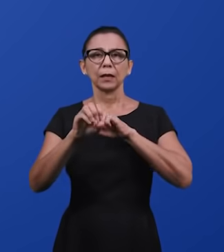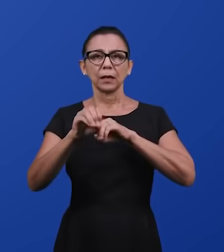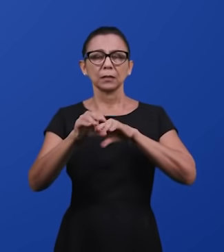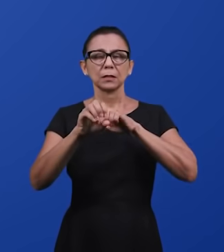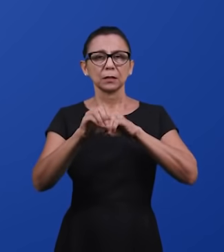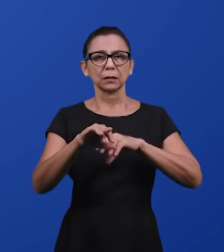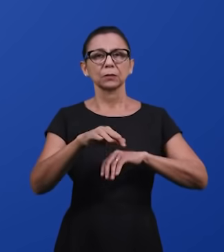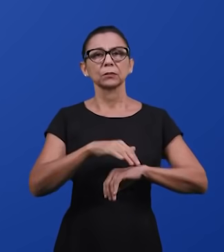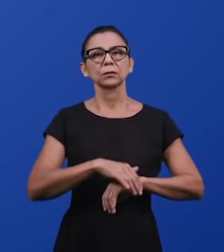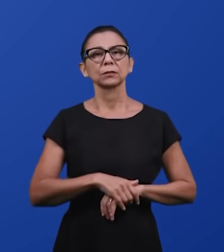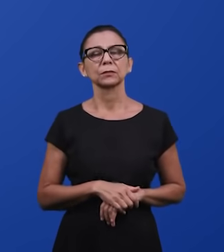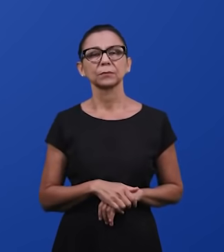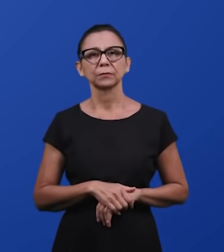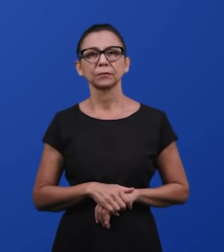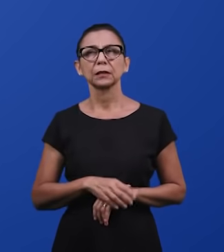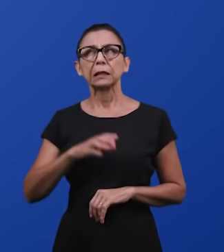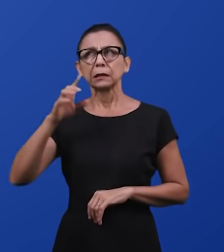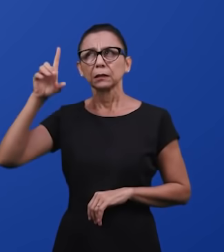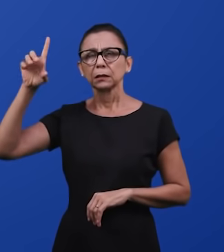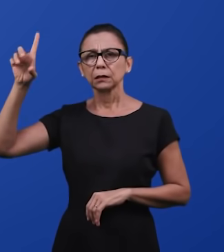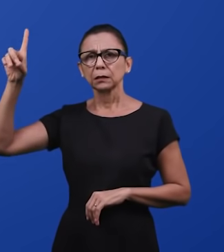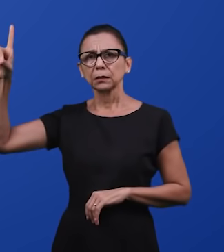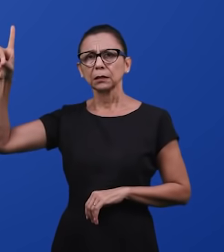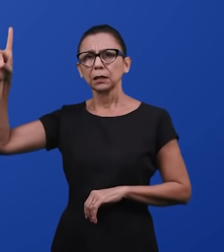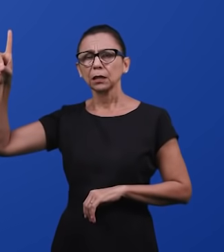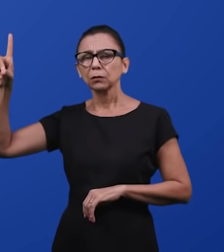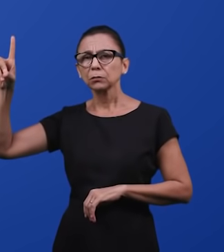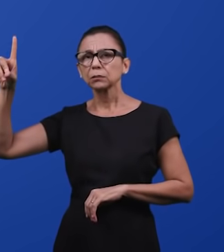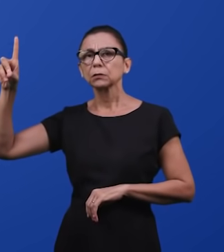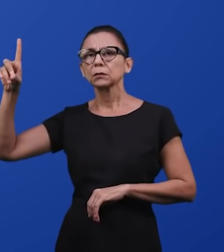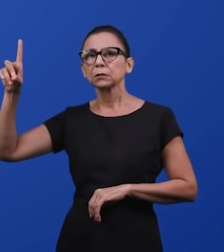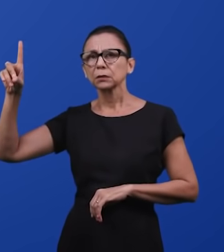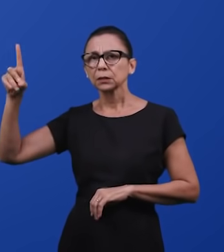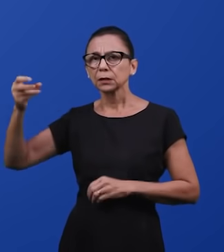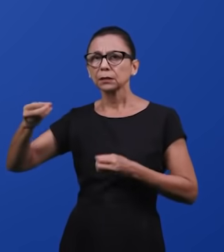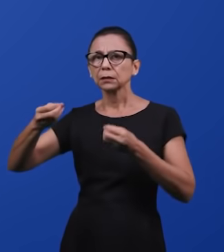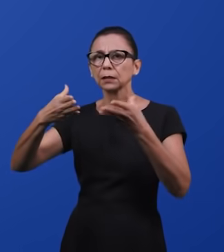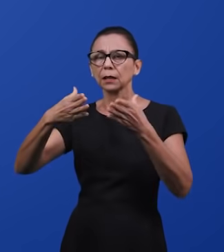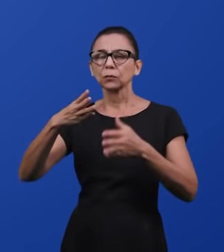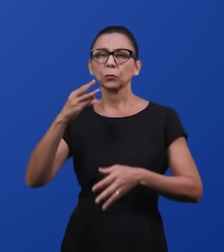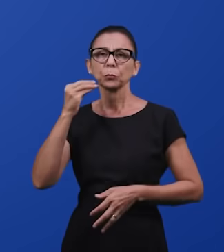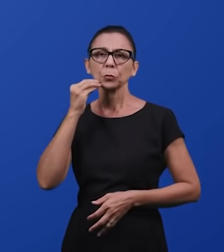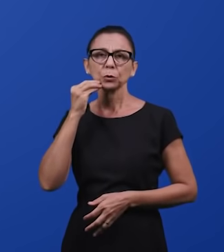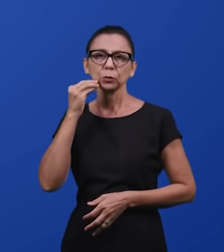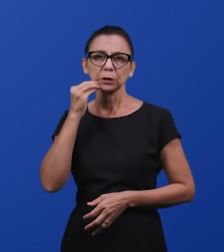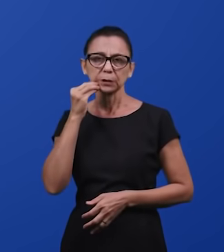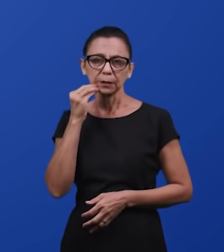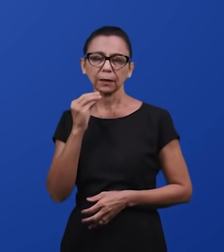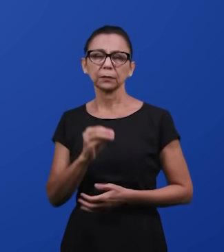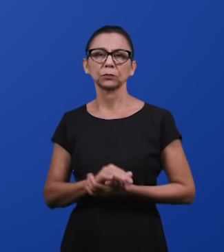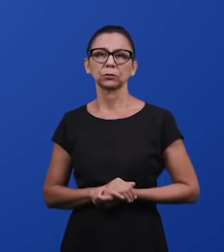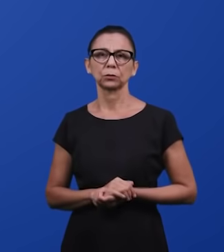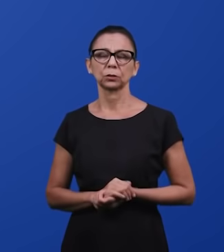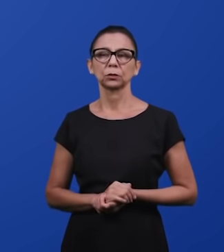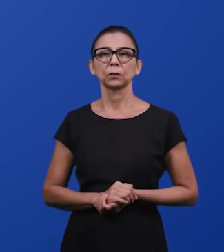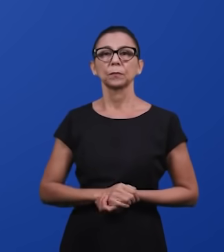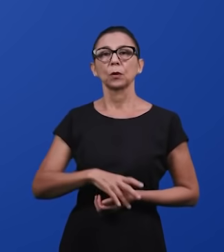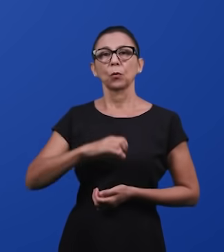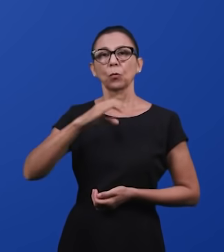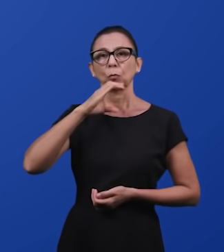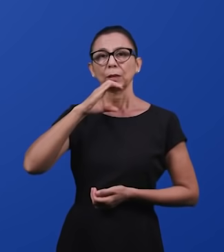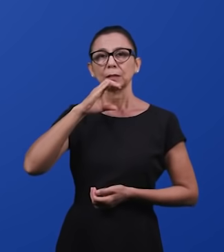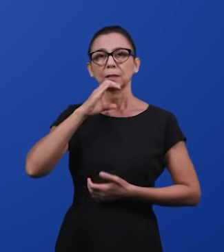Escola Bíblica Dominicais. Deus tem dado para cada uma de nós a oportunidade de ampliarmos